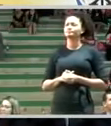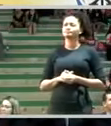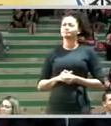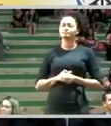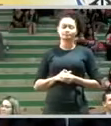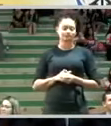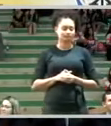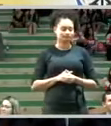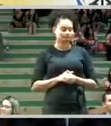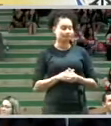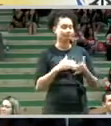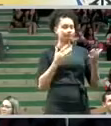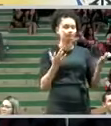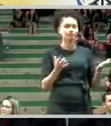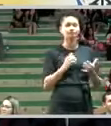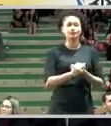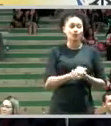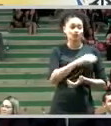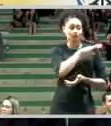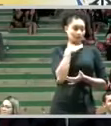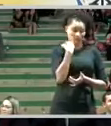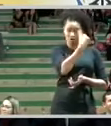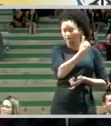E deixou vigia, quando ele morrer, me avisa.